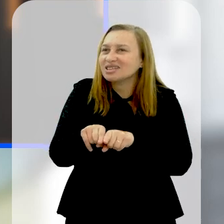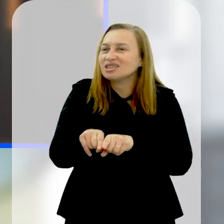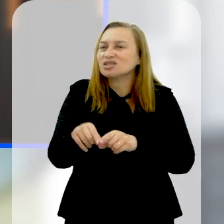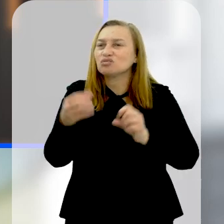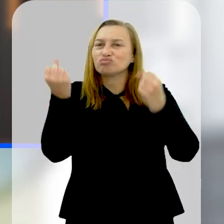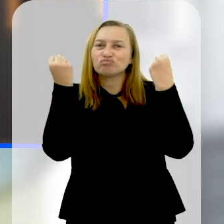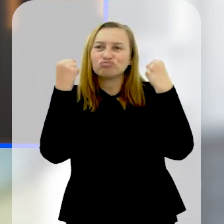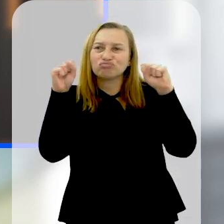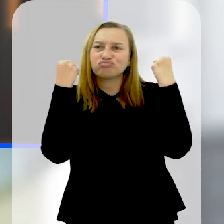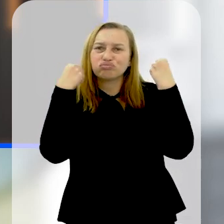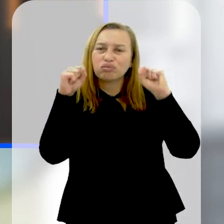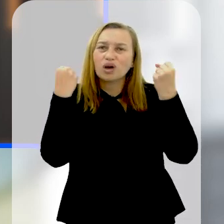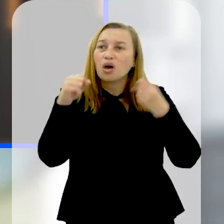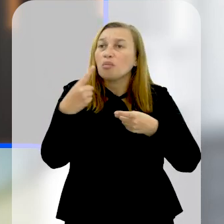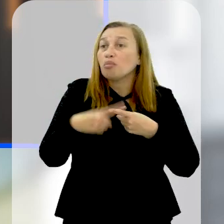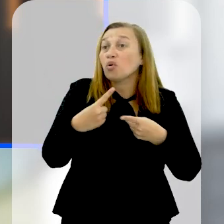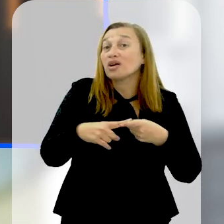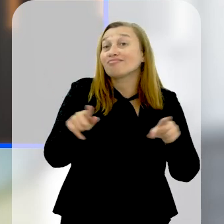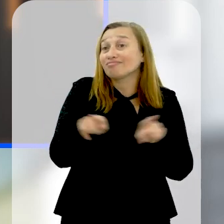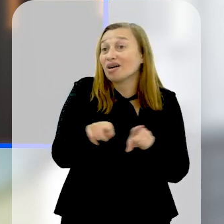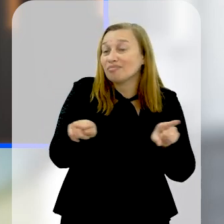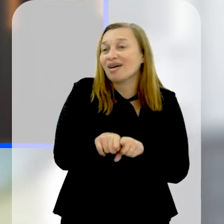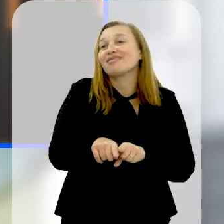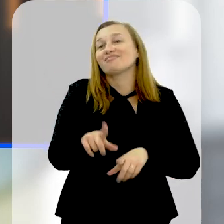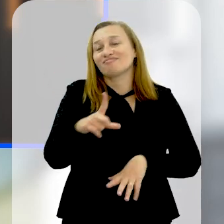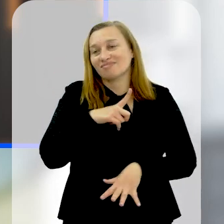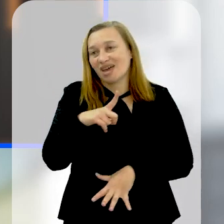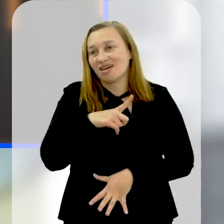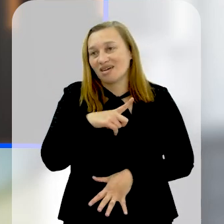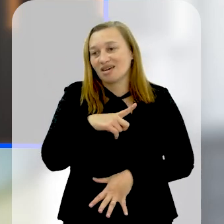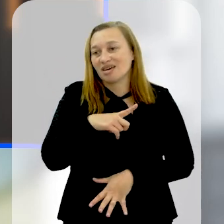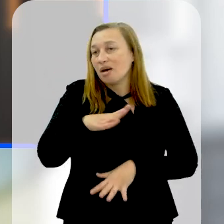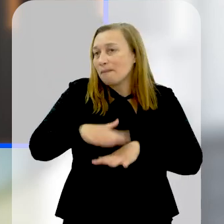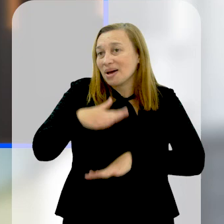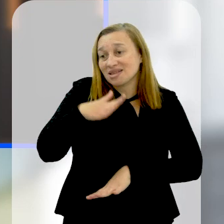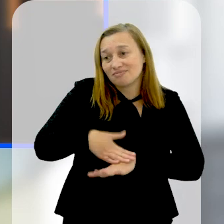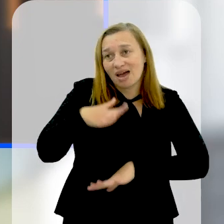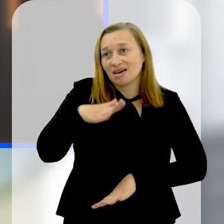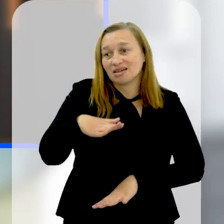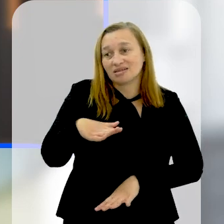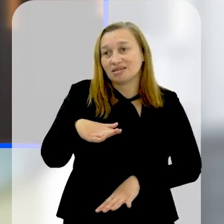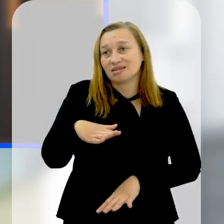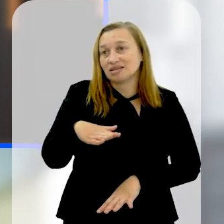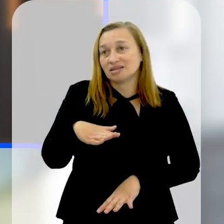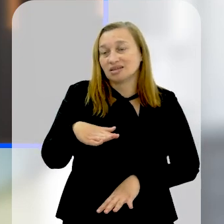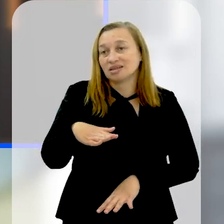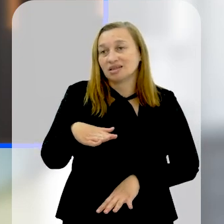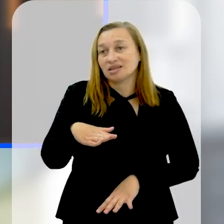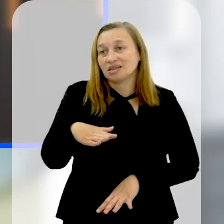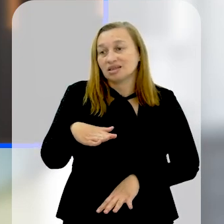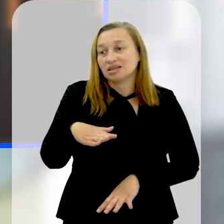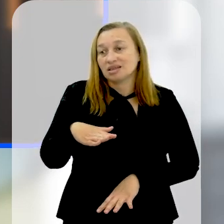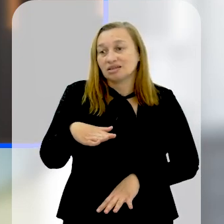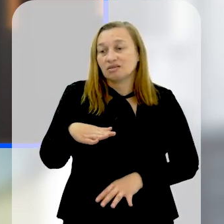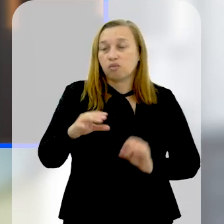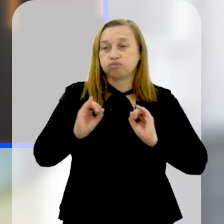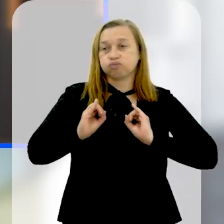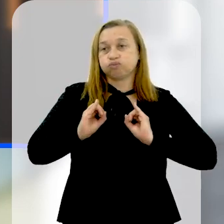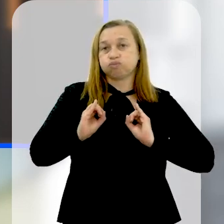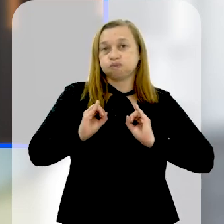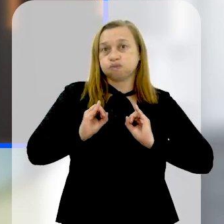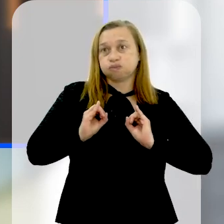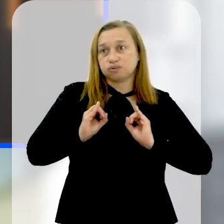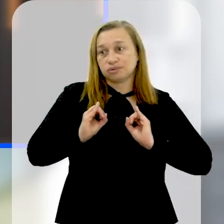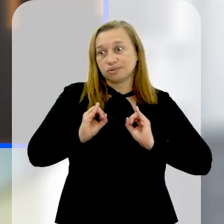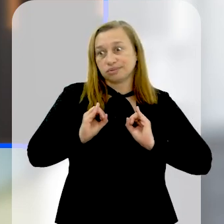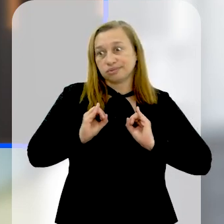aliado à questão do exercício físico, porque a gente também tem uma tendência cada vez maior de ser levado ao